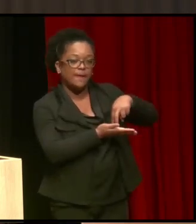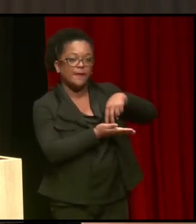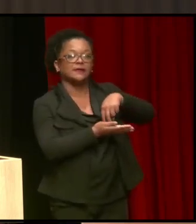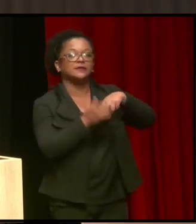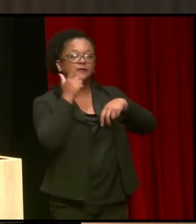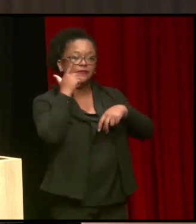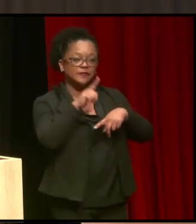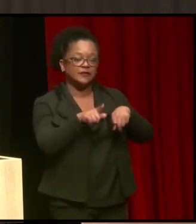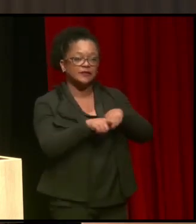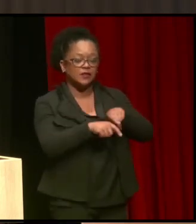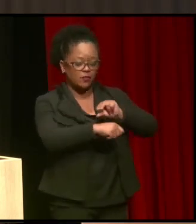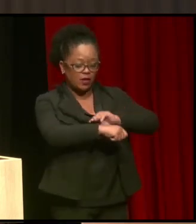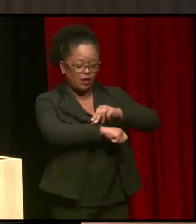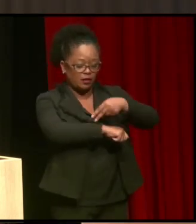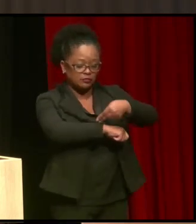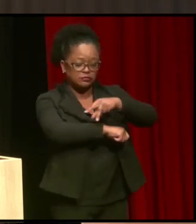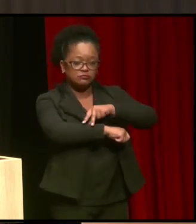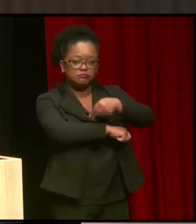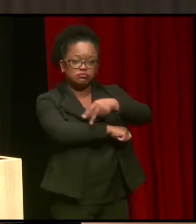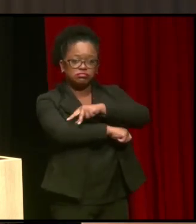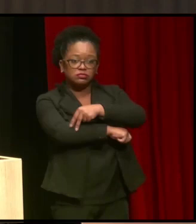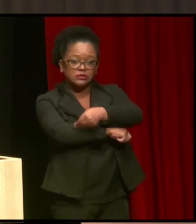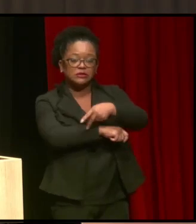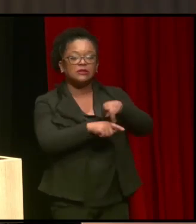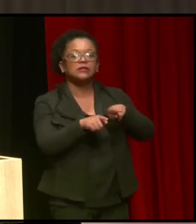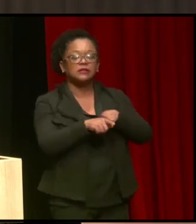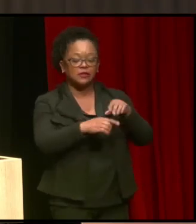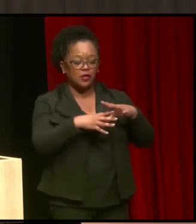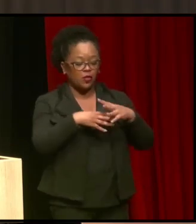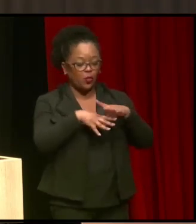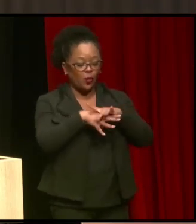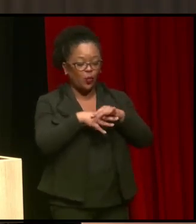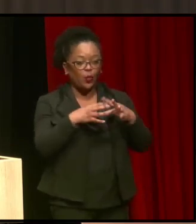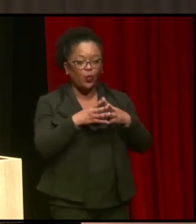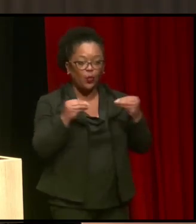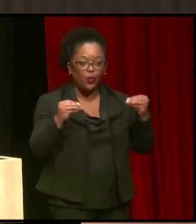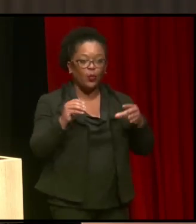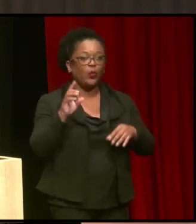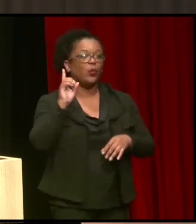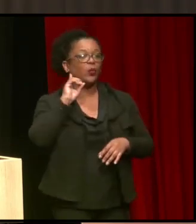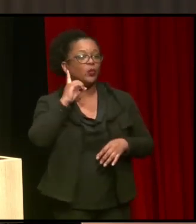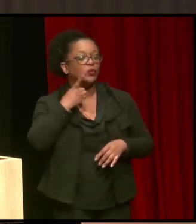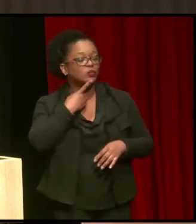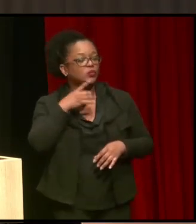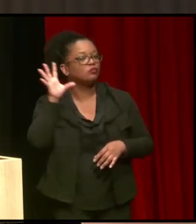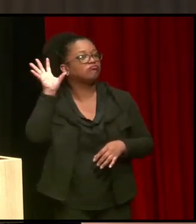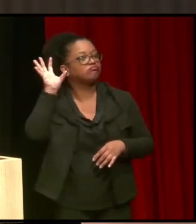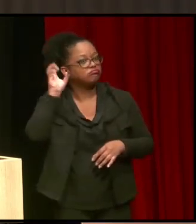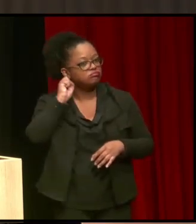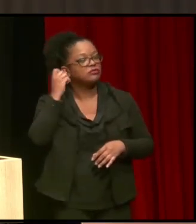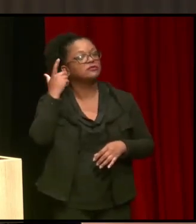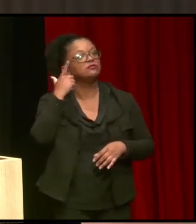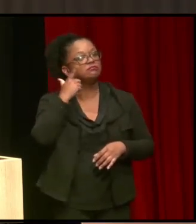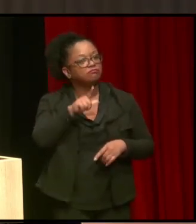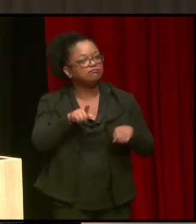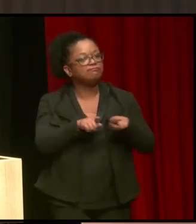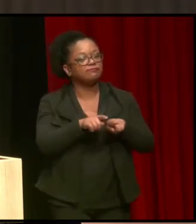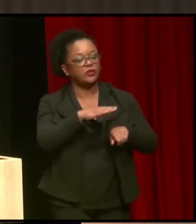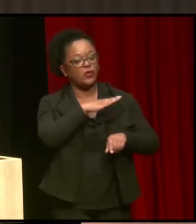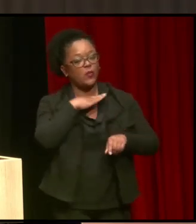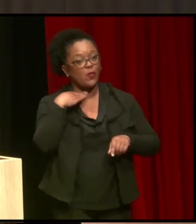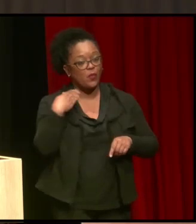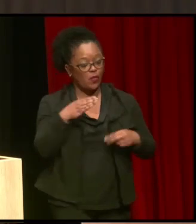leprosos são curados, os surdos ouvem, os mortos são ressuscitados e os